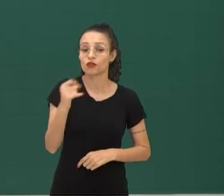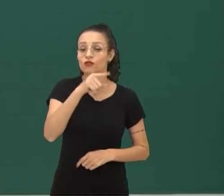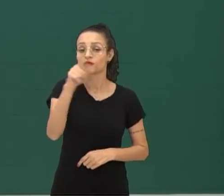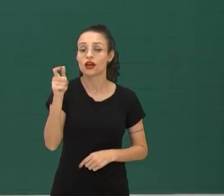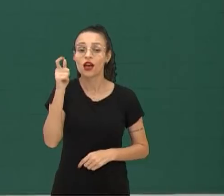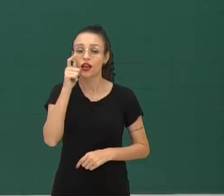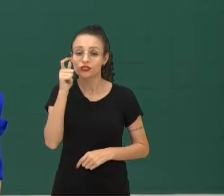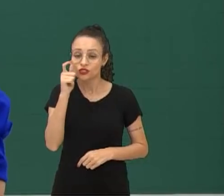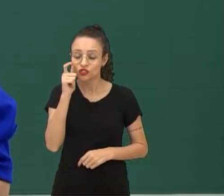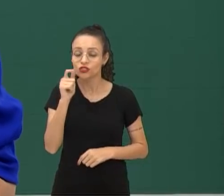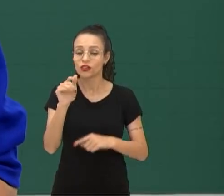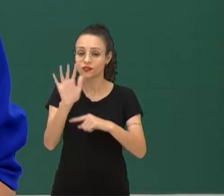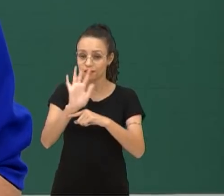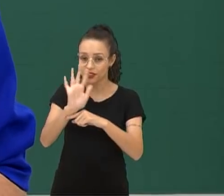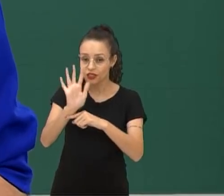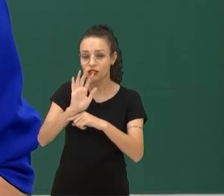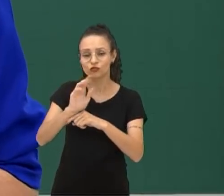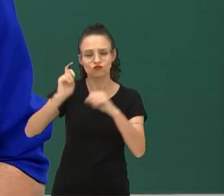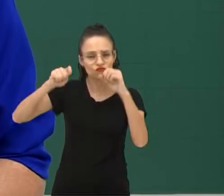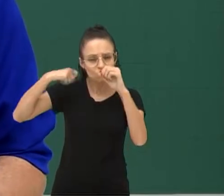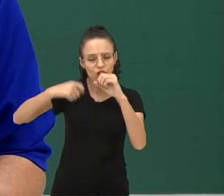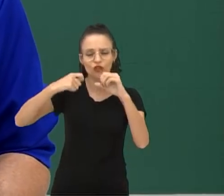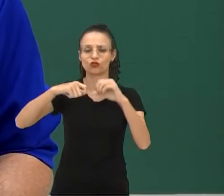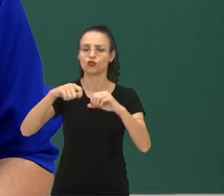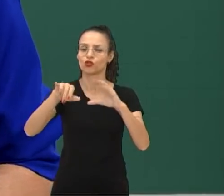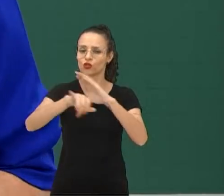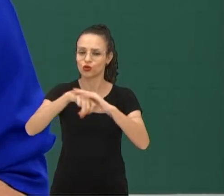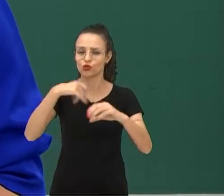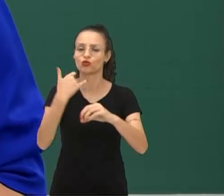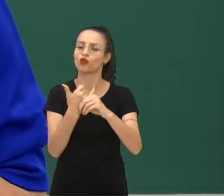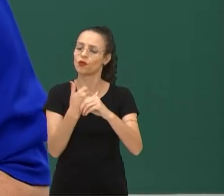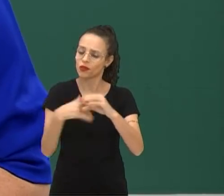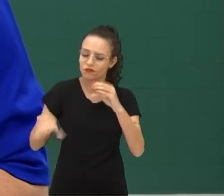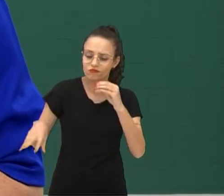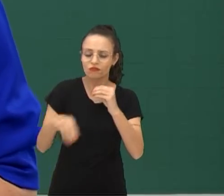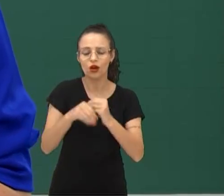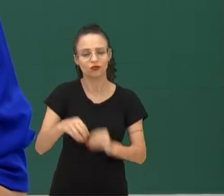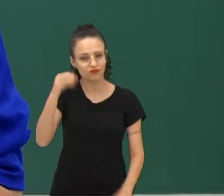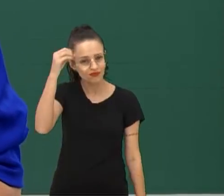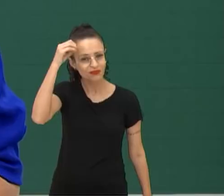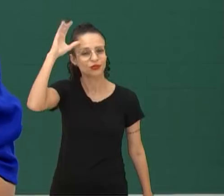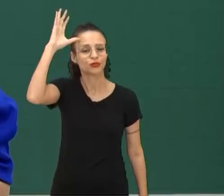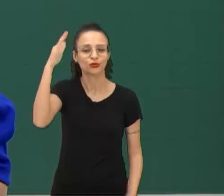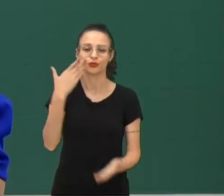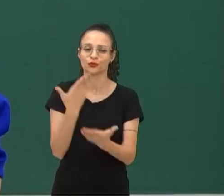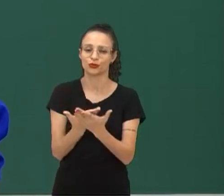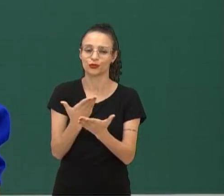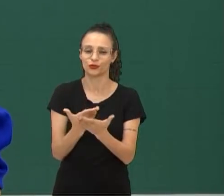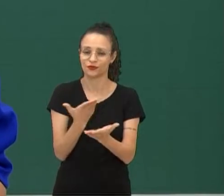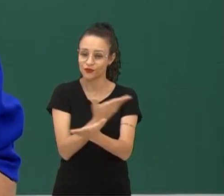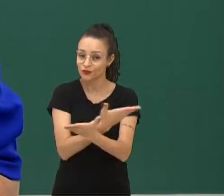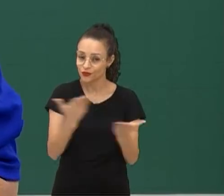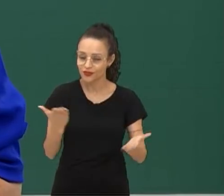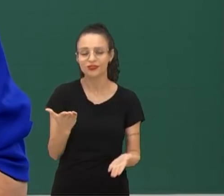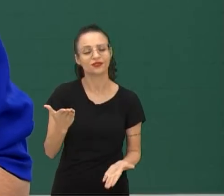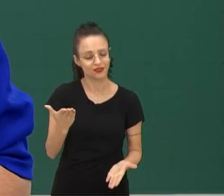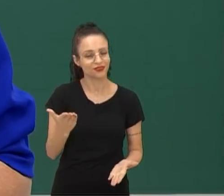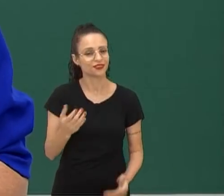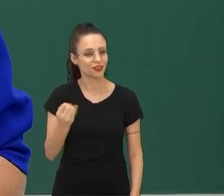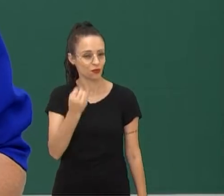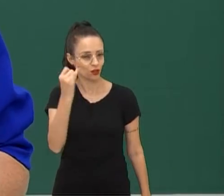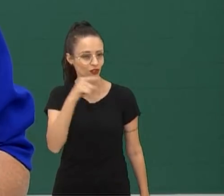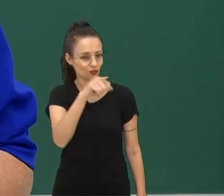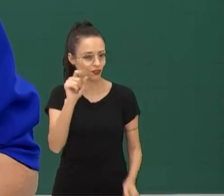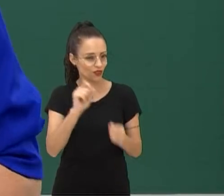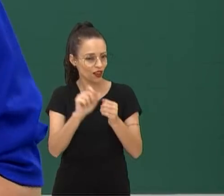assistirem os vídeos no YouTube, porque esses vídeos vão completar aí o conhecimento da nossa aula, tá? É sempre a nossa lição de